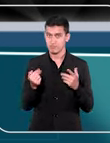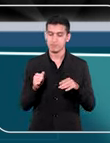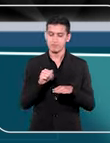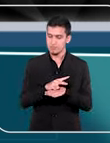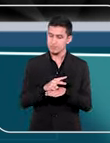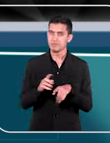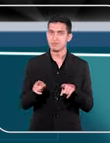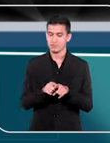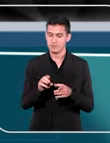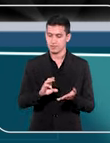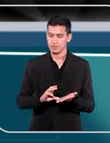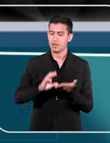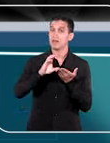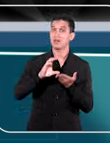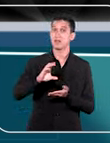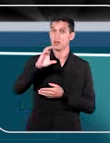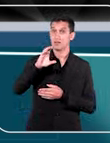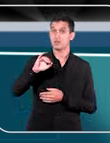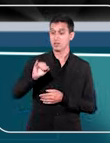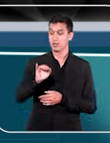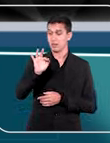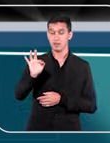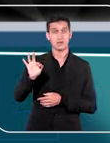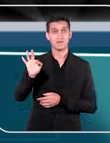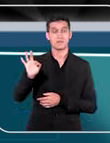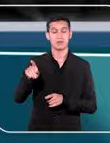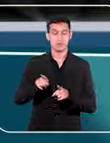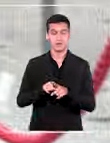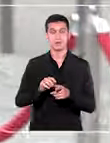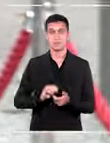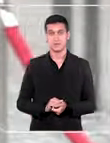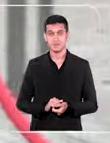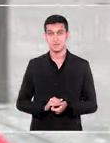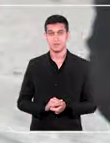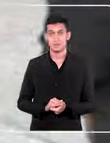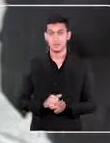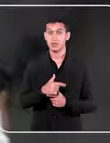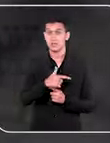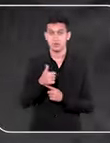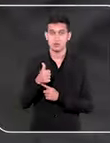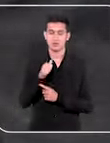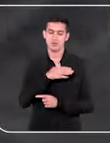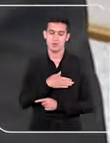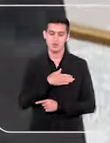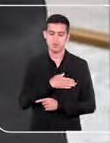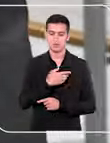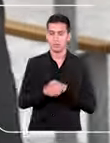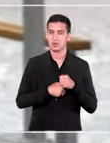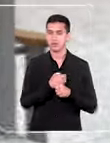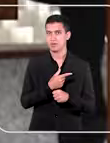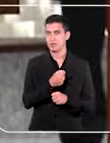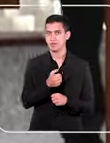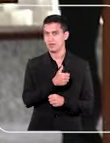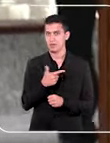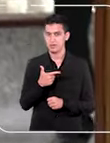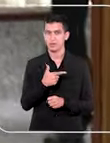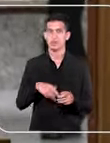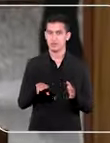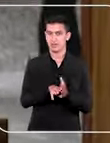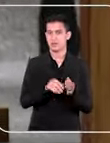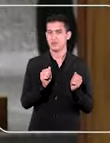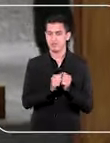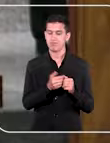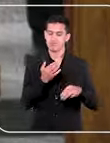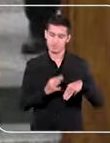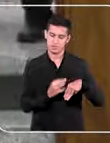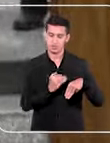uma vaga como conselheira do Conselho da Justiça Federal. Em 21 de agosto de 2012, tomou